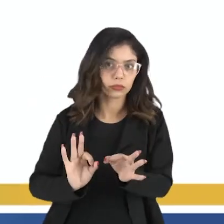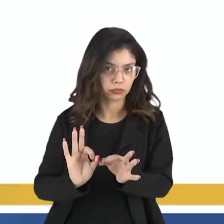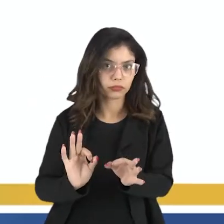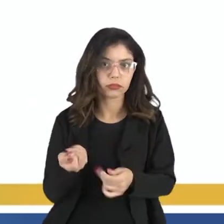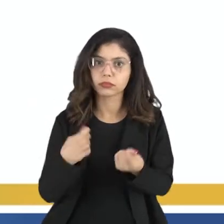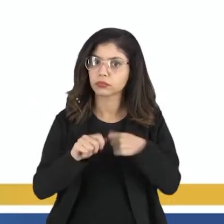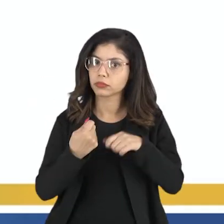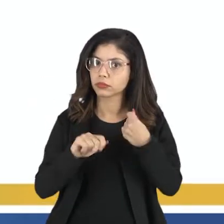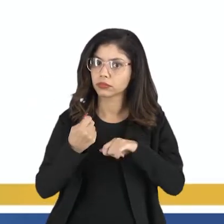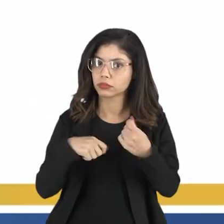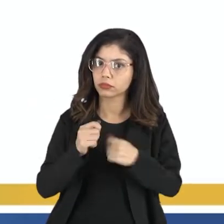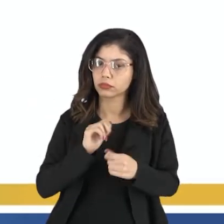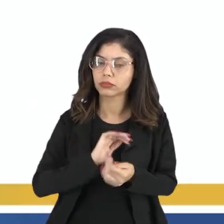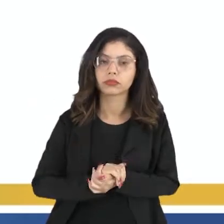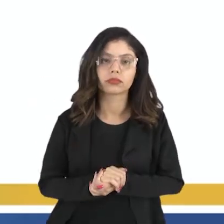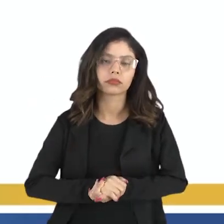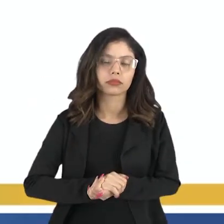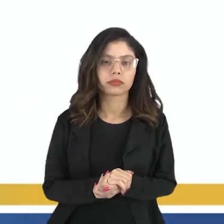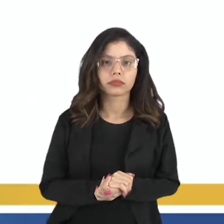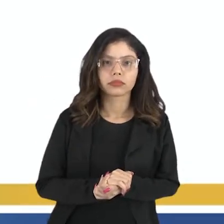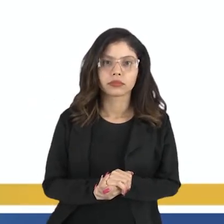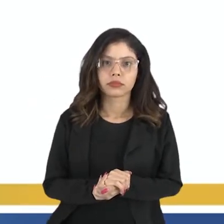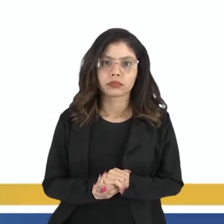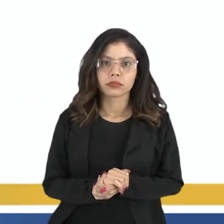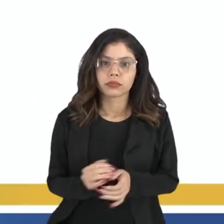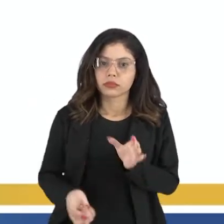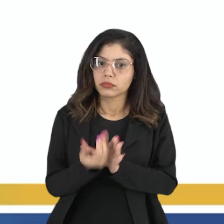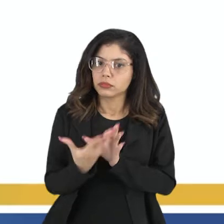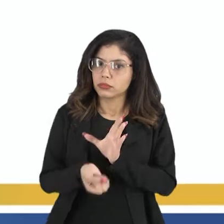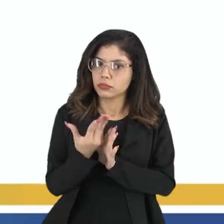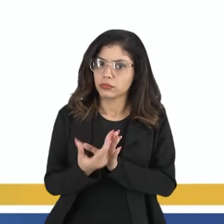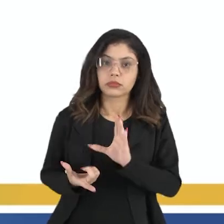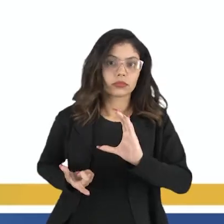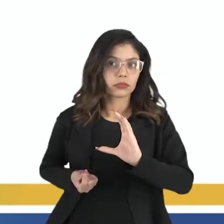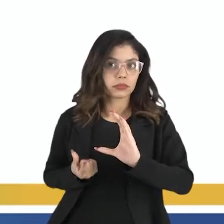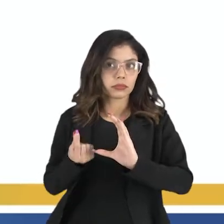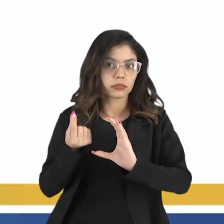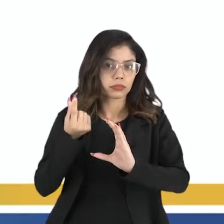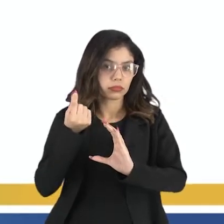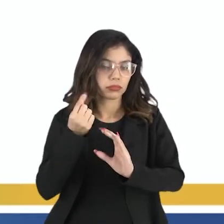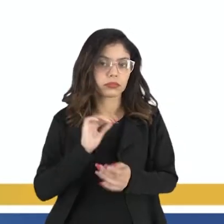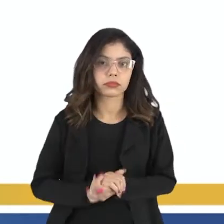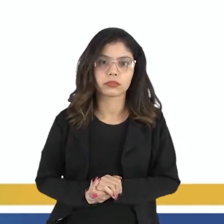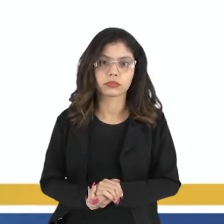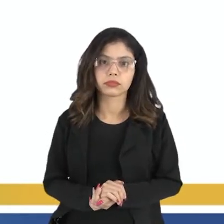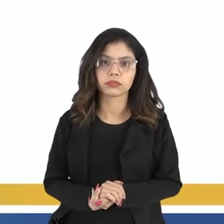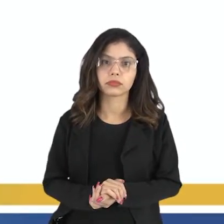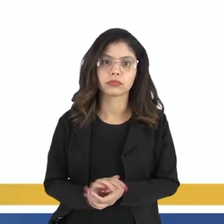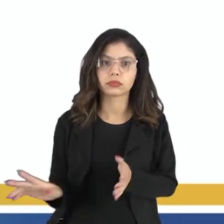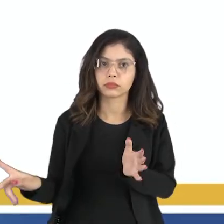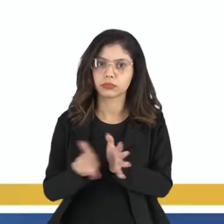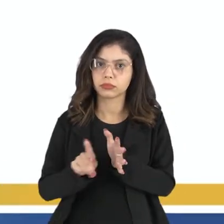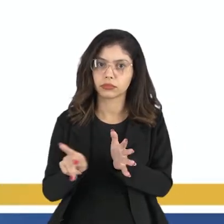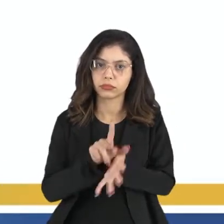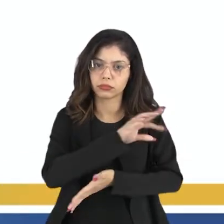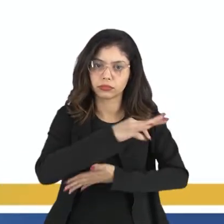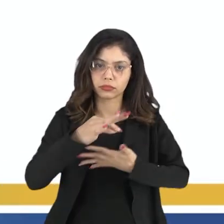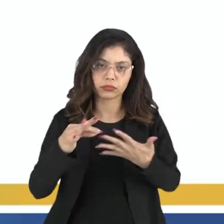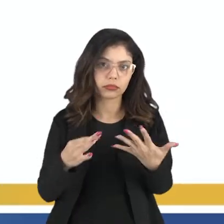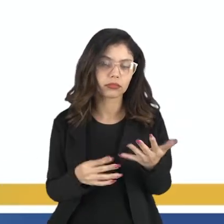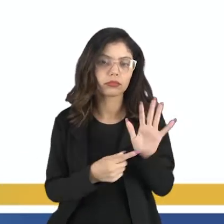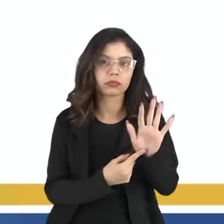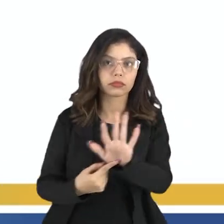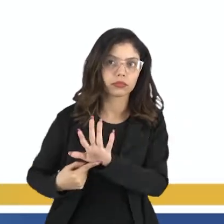econômica vigente no atual modo de produção capitalista. Dentre as obras de Karl Marx, nós